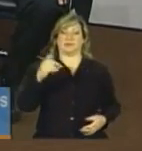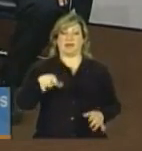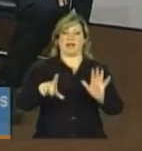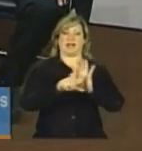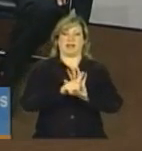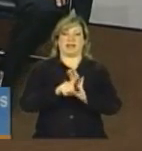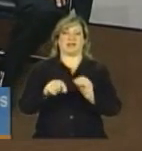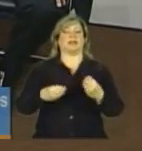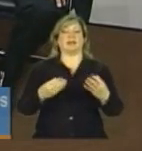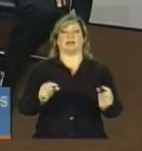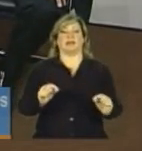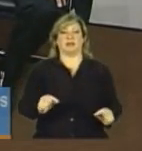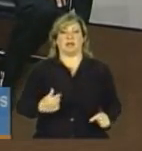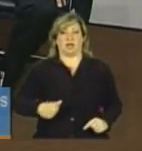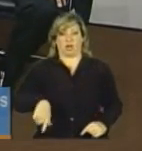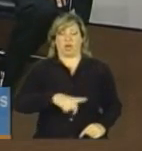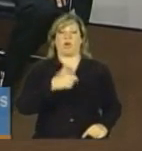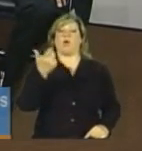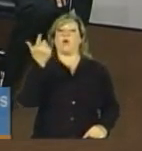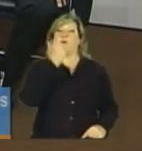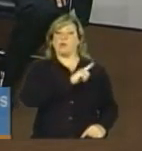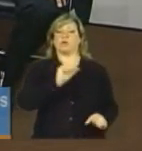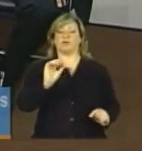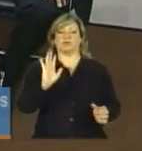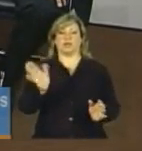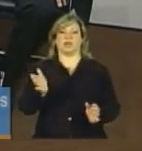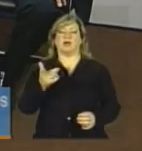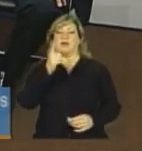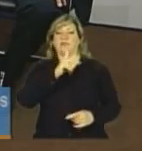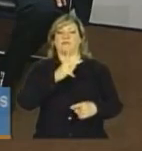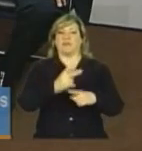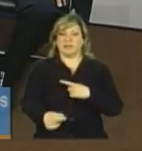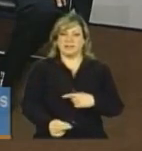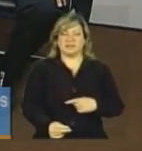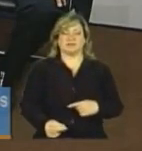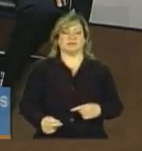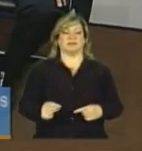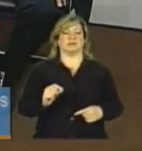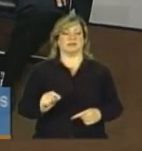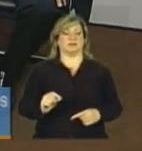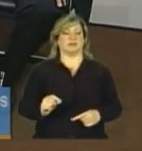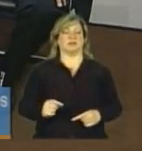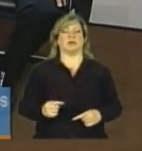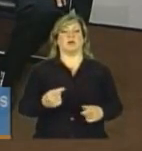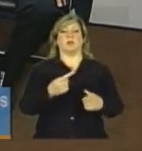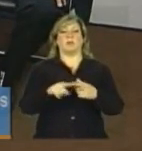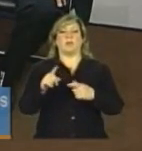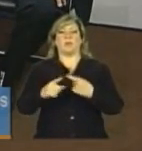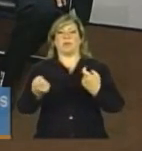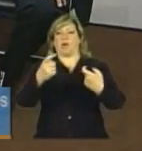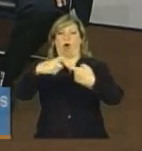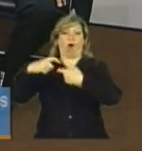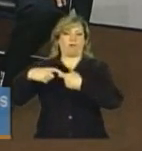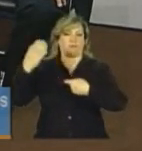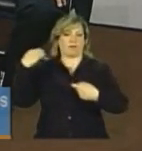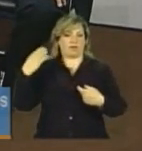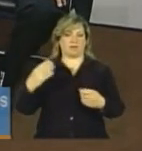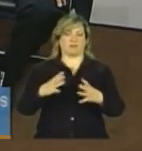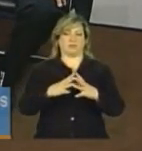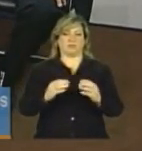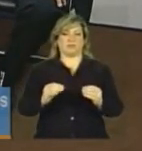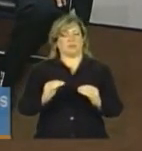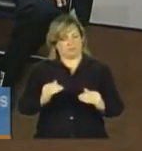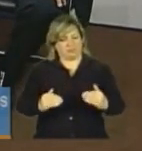traz. Primeiro é isso, conseguimos superar esse eh eh as restrições dos convênios junto aos estados e municípios, nesse sentido de